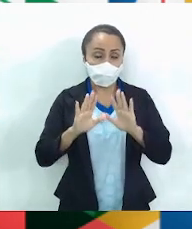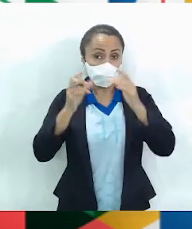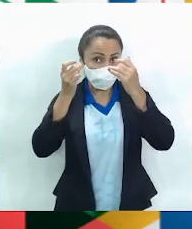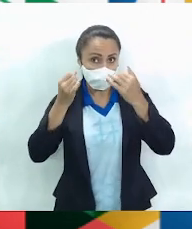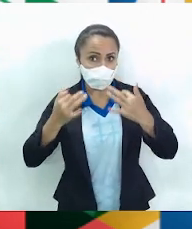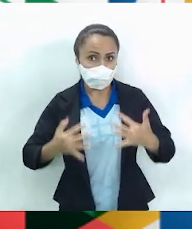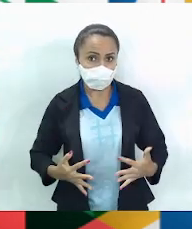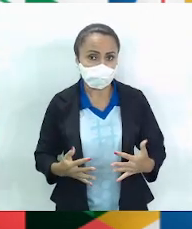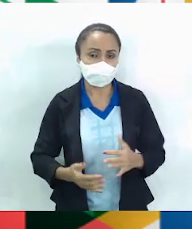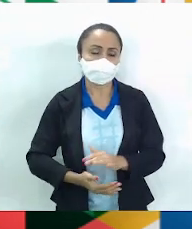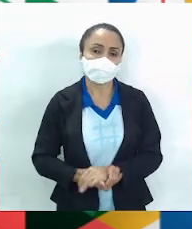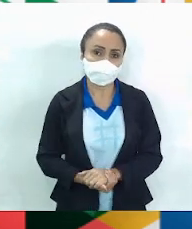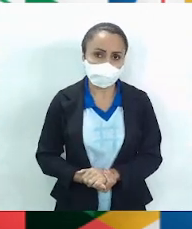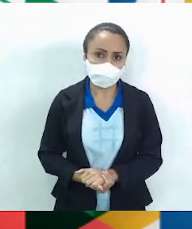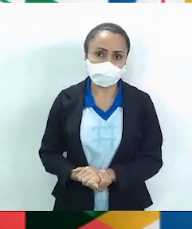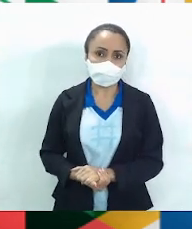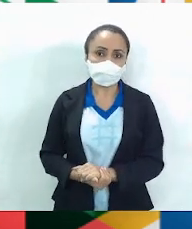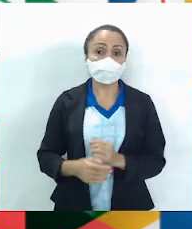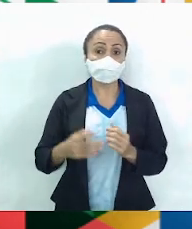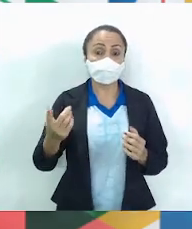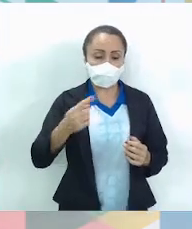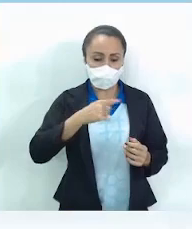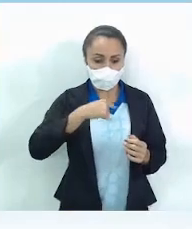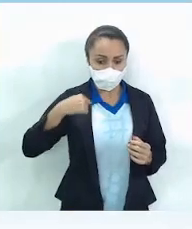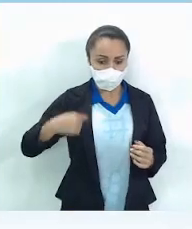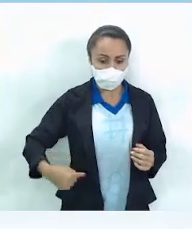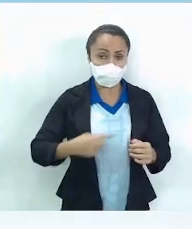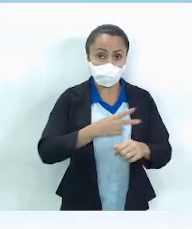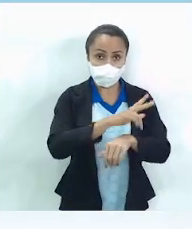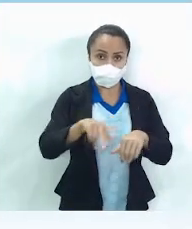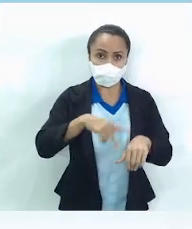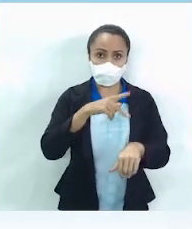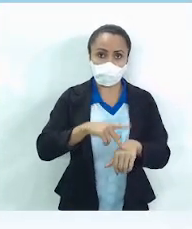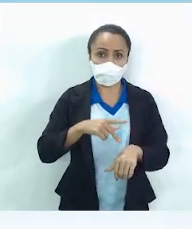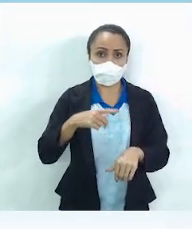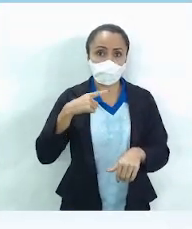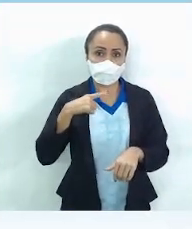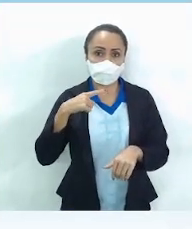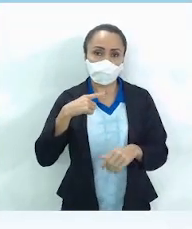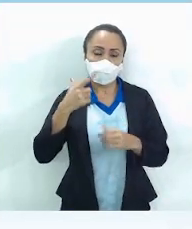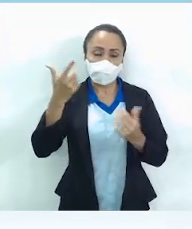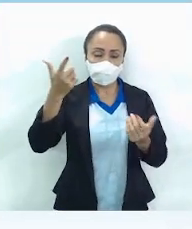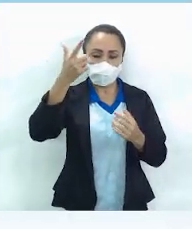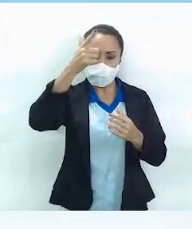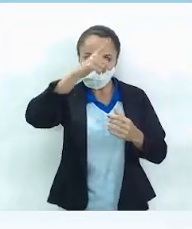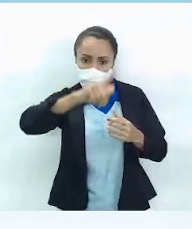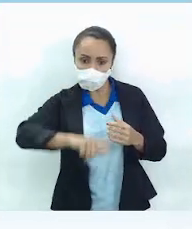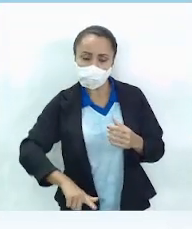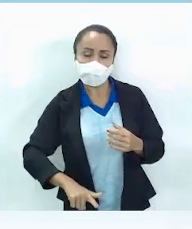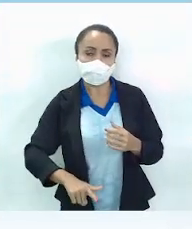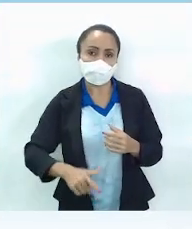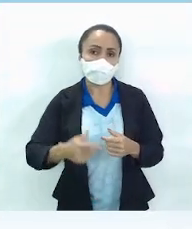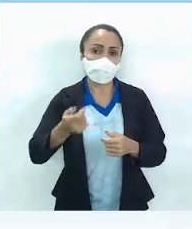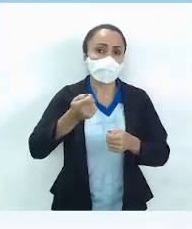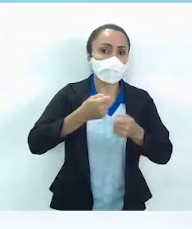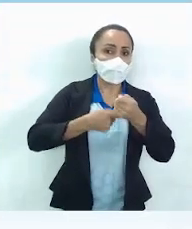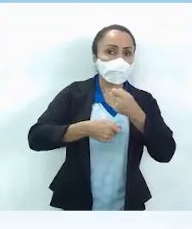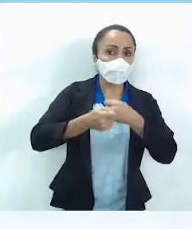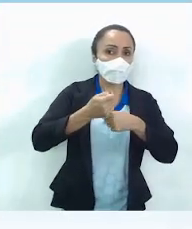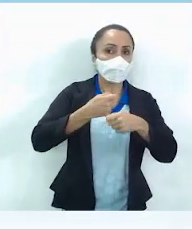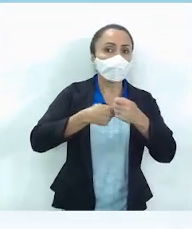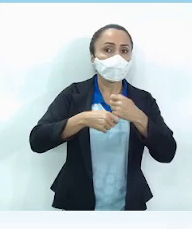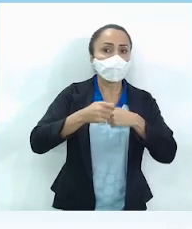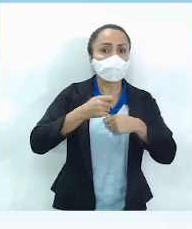gente, presta atenção. A China, ela teve uma renovação econômica, que isso